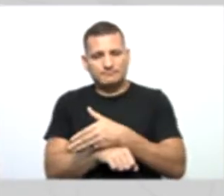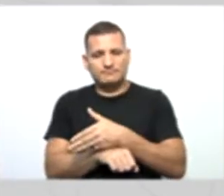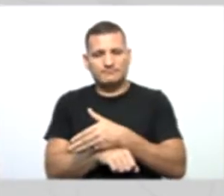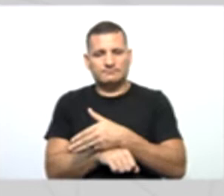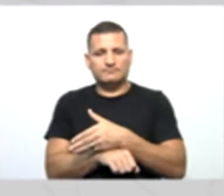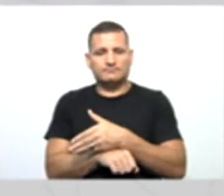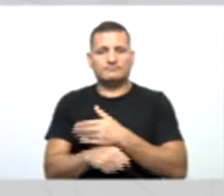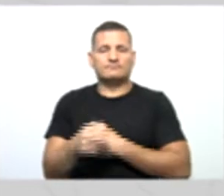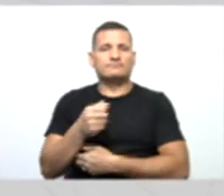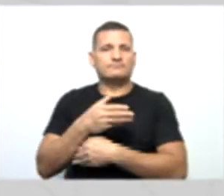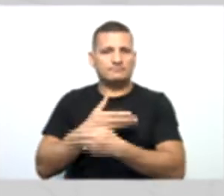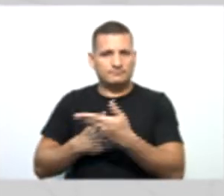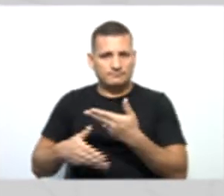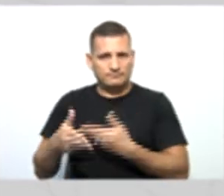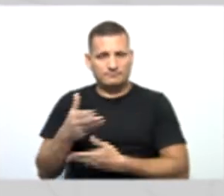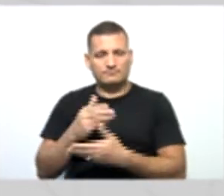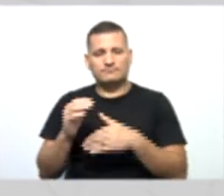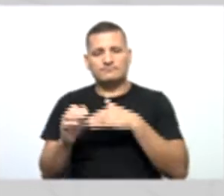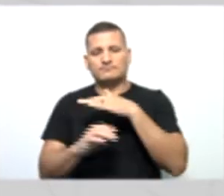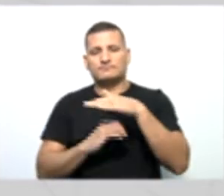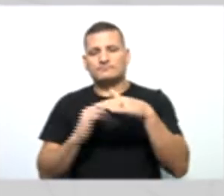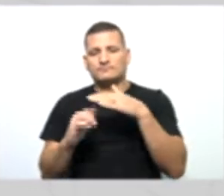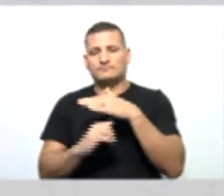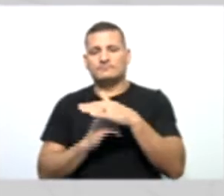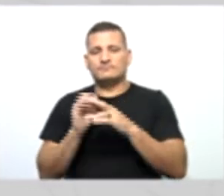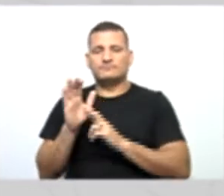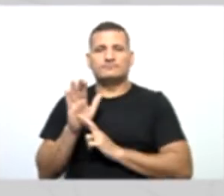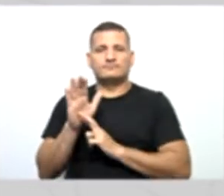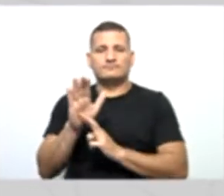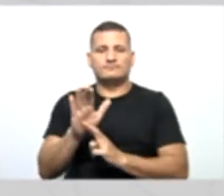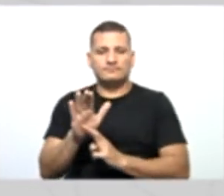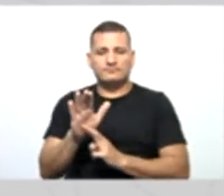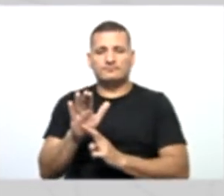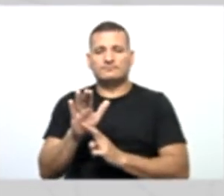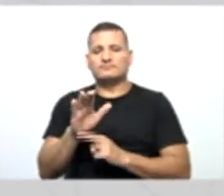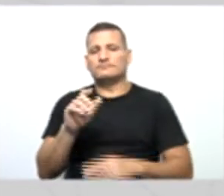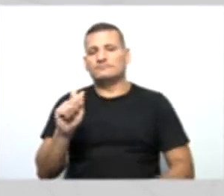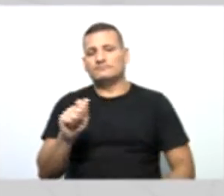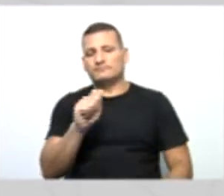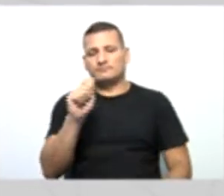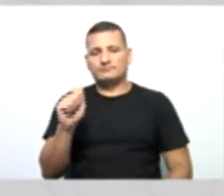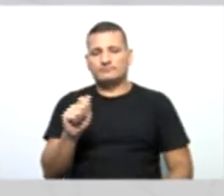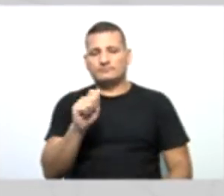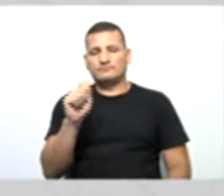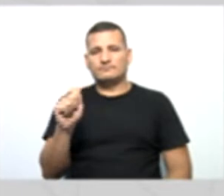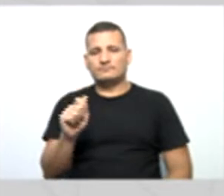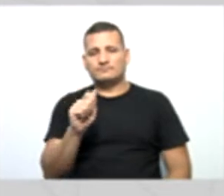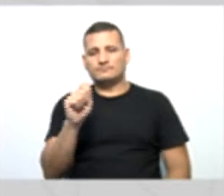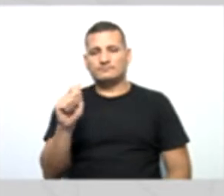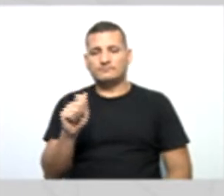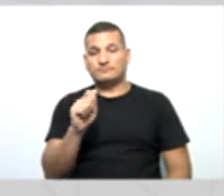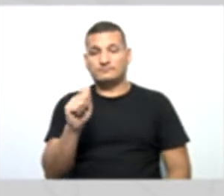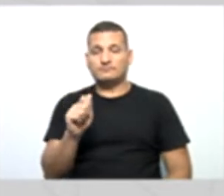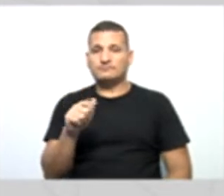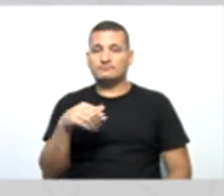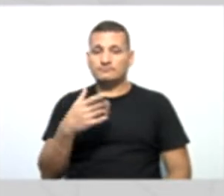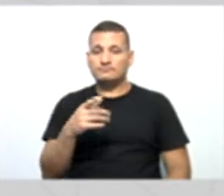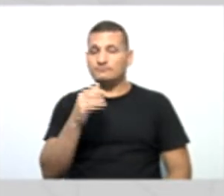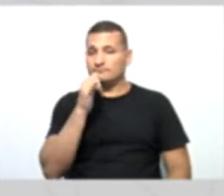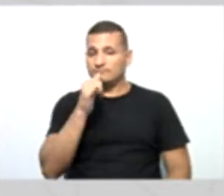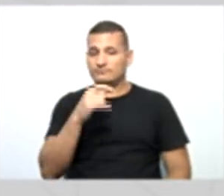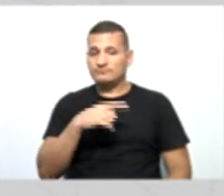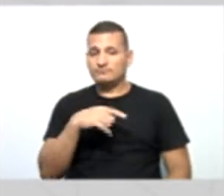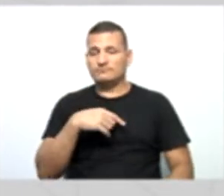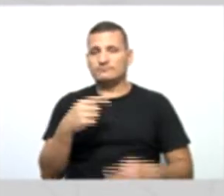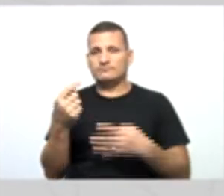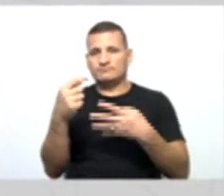participação e interação de empresas na forma de representação e associação. Quando eu tenho esses 4 pontos,